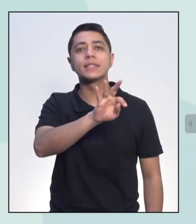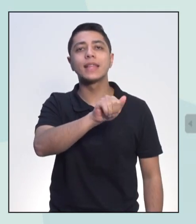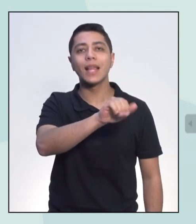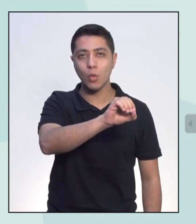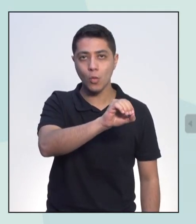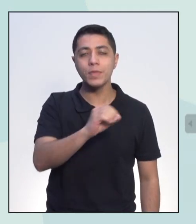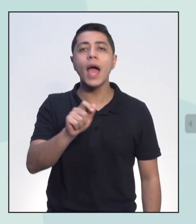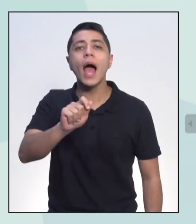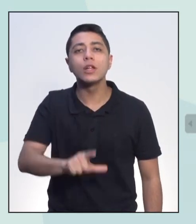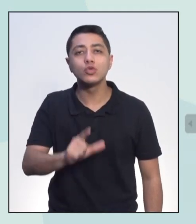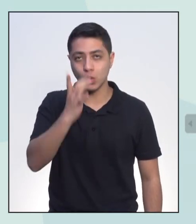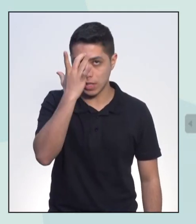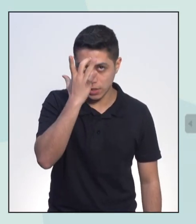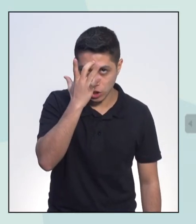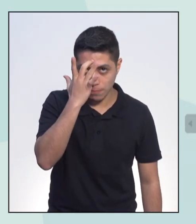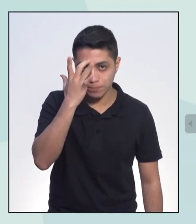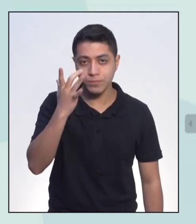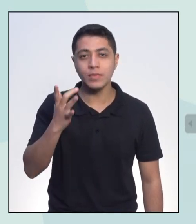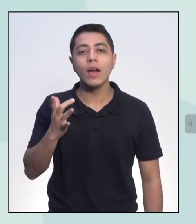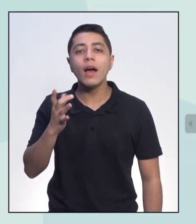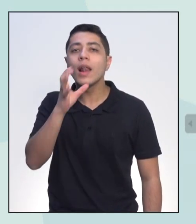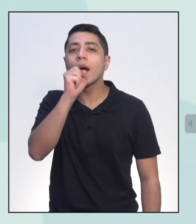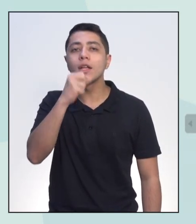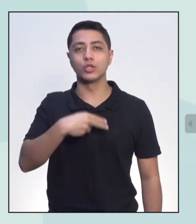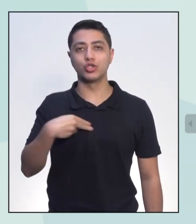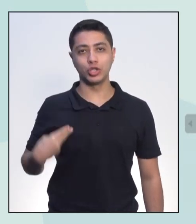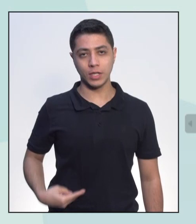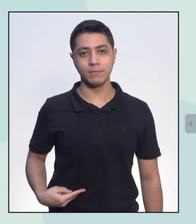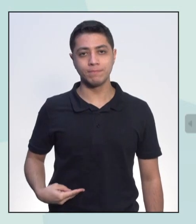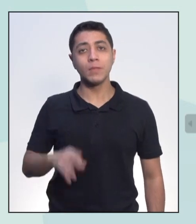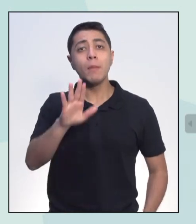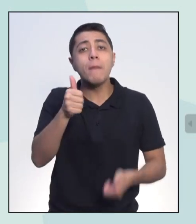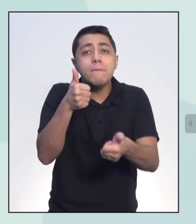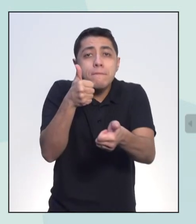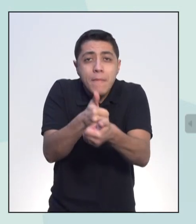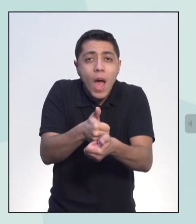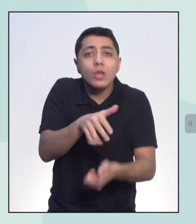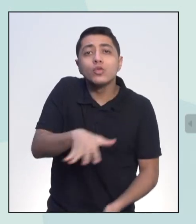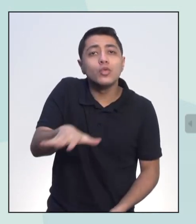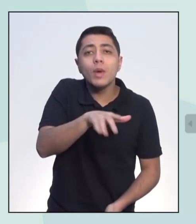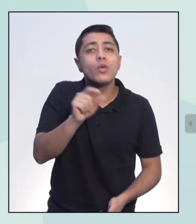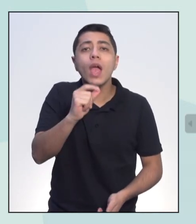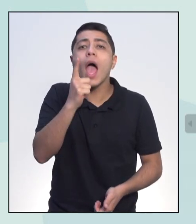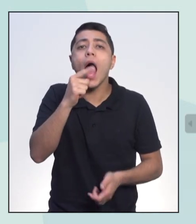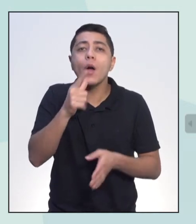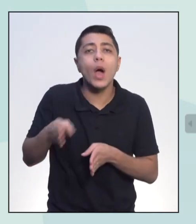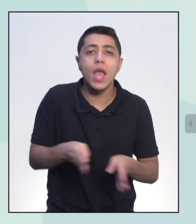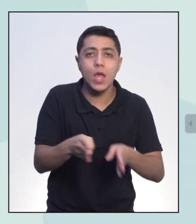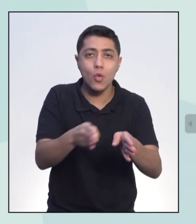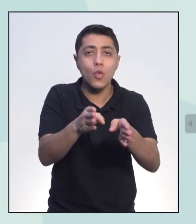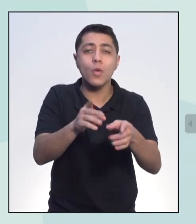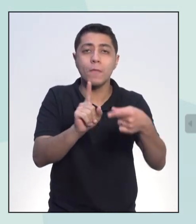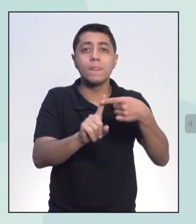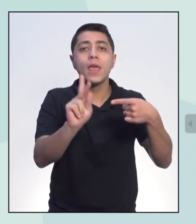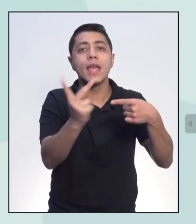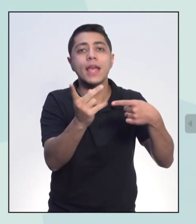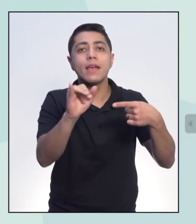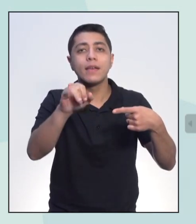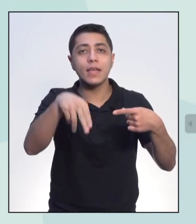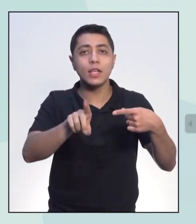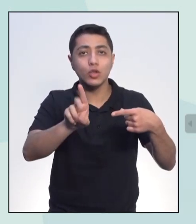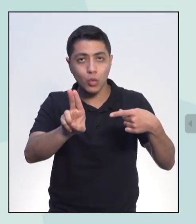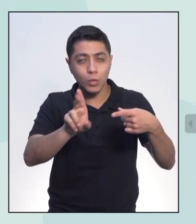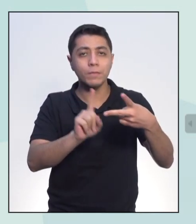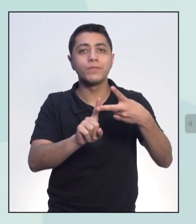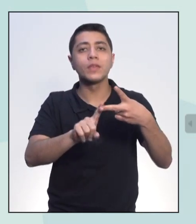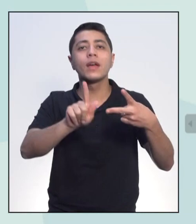Índia, na Caxemira, tem as nascentes do rio Indo e do rio Ganges, que são rios importante, né? Tanto com a